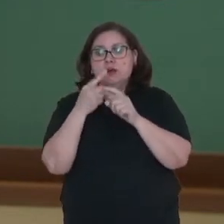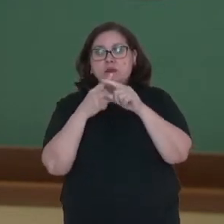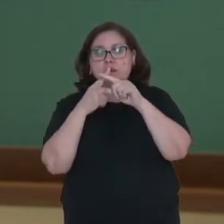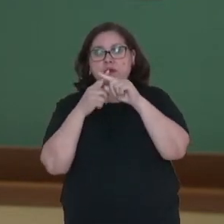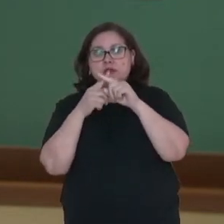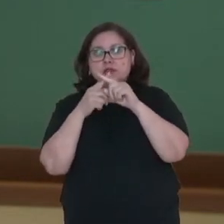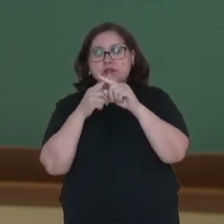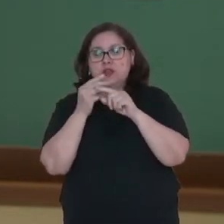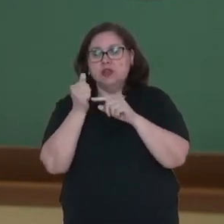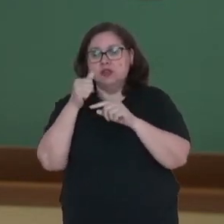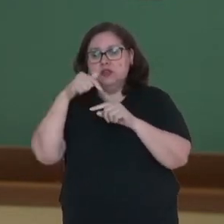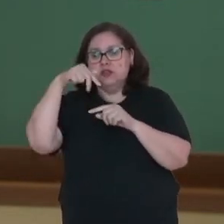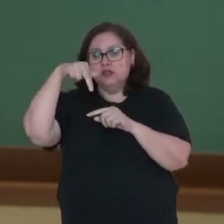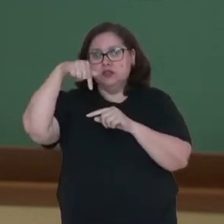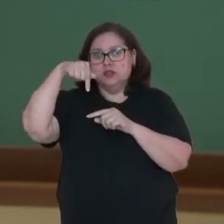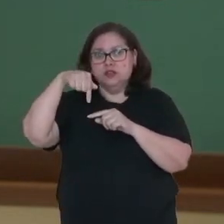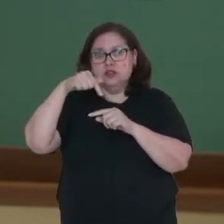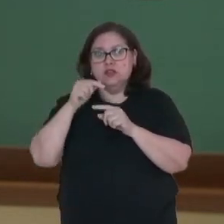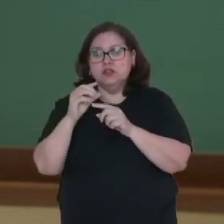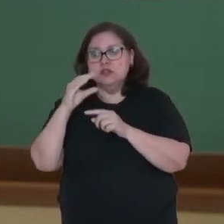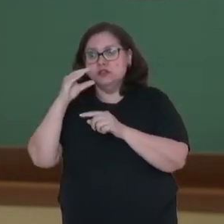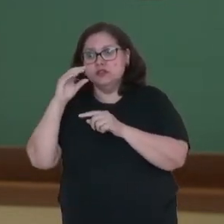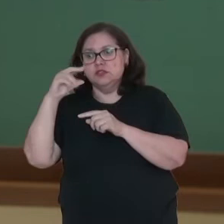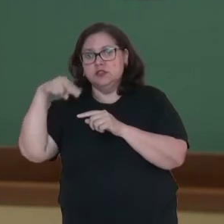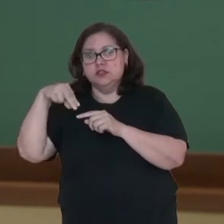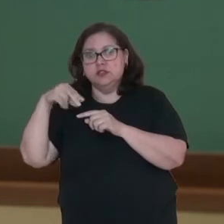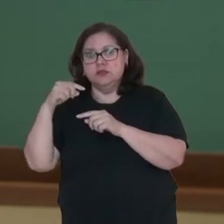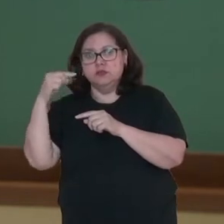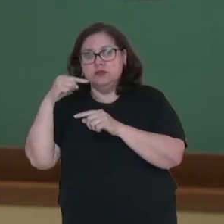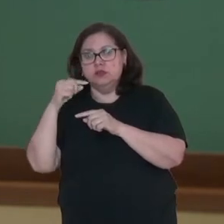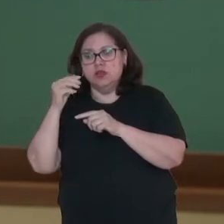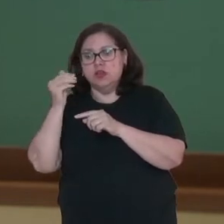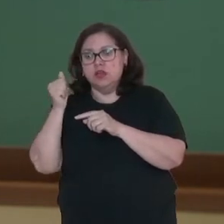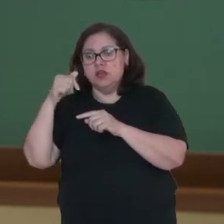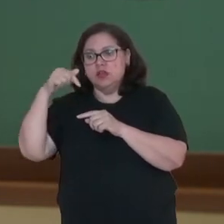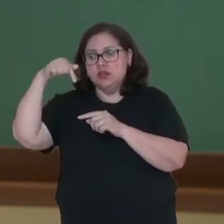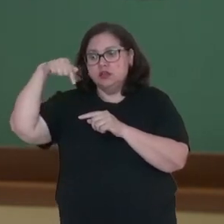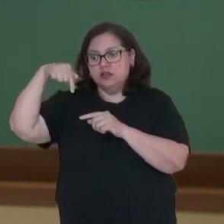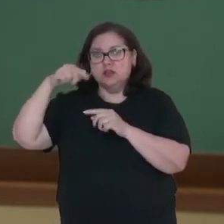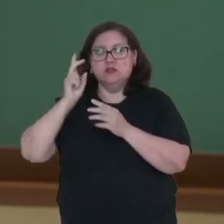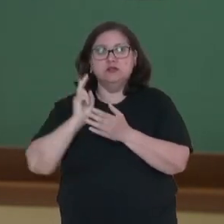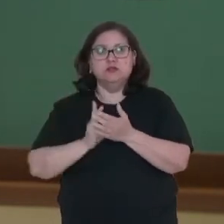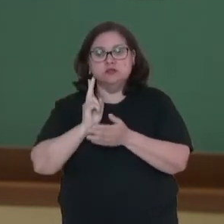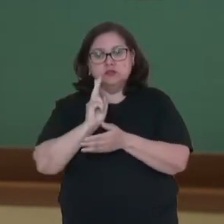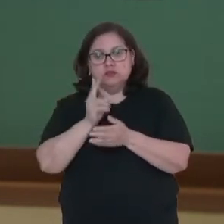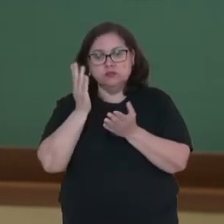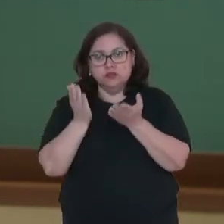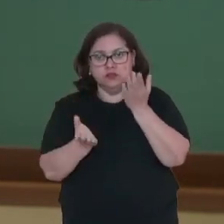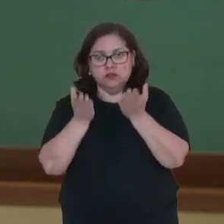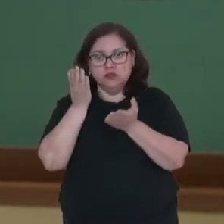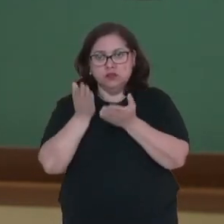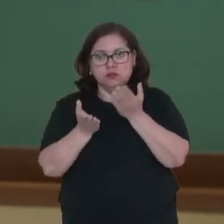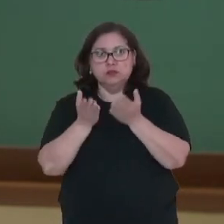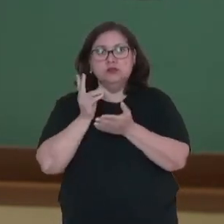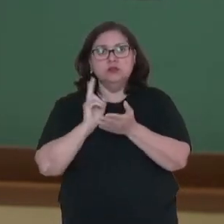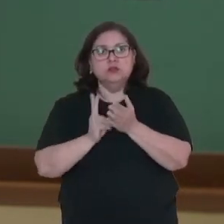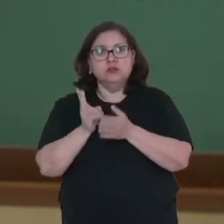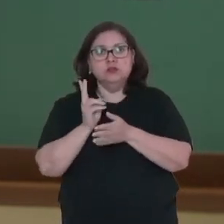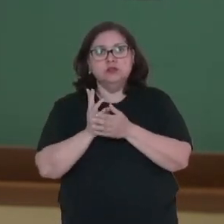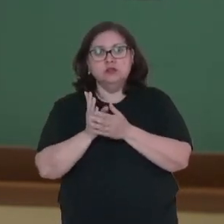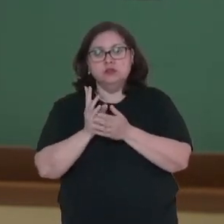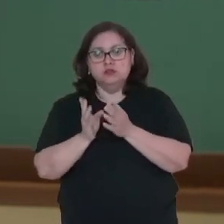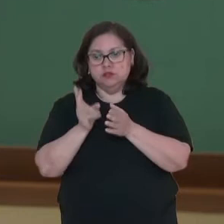H+, aquoso, e ânions Cn- aquoso, a constante de equilíbrio, a constante